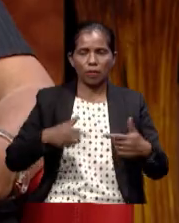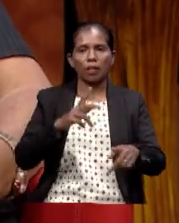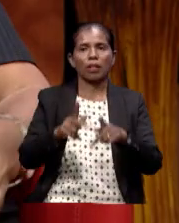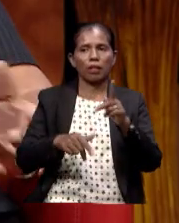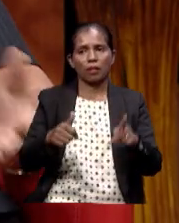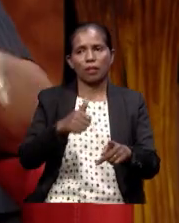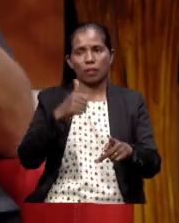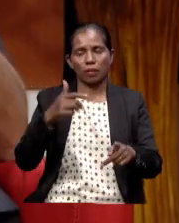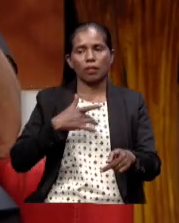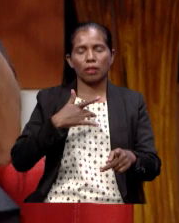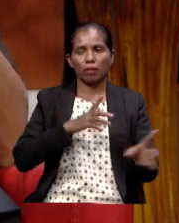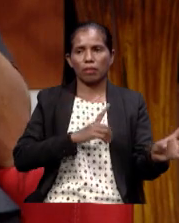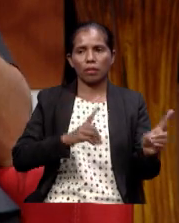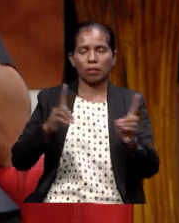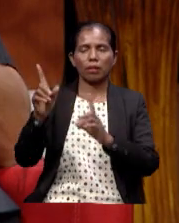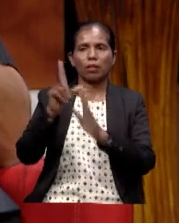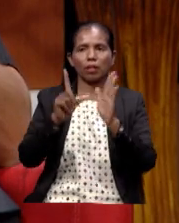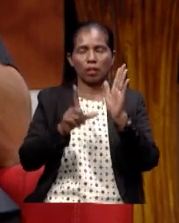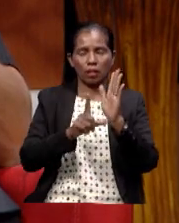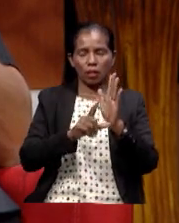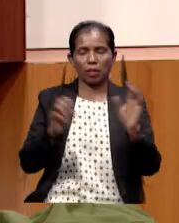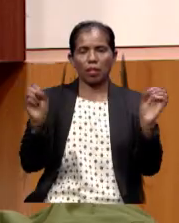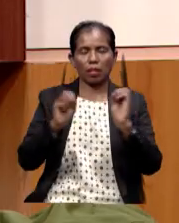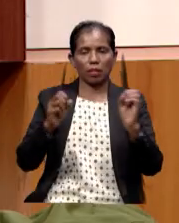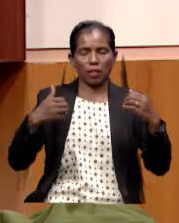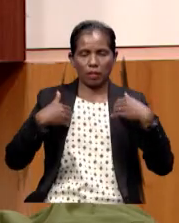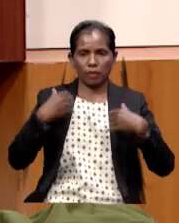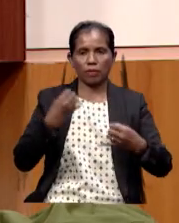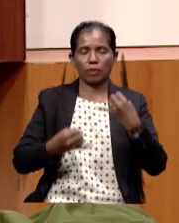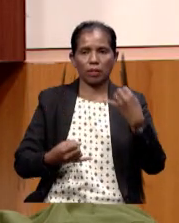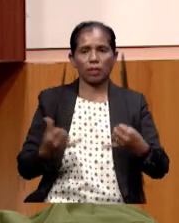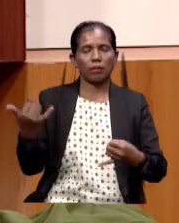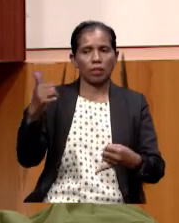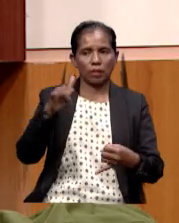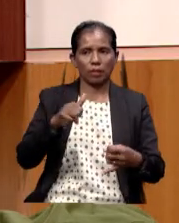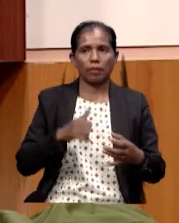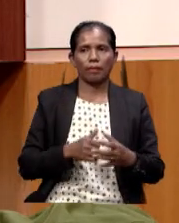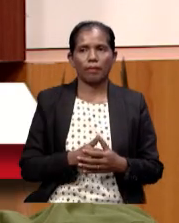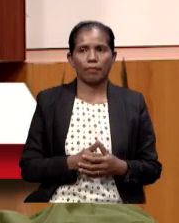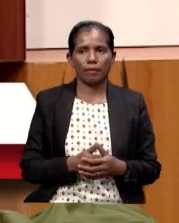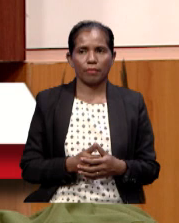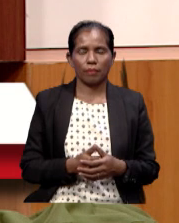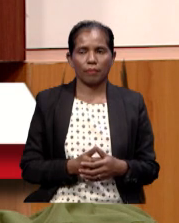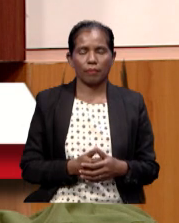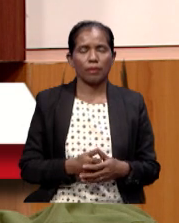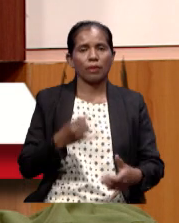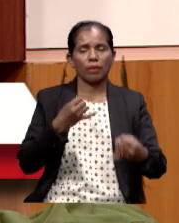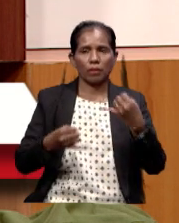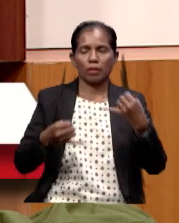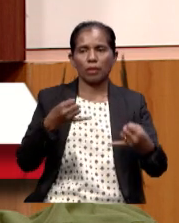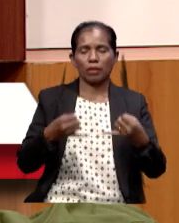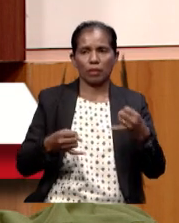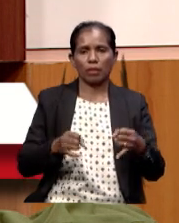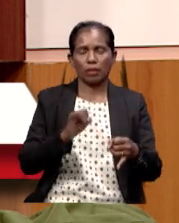balu sente implementação lei ne injustiça baseira. Justiça nem candidato, eleito.